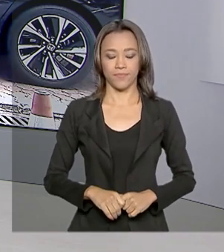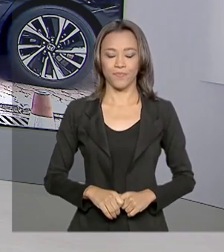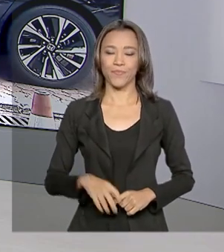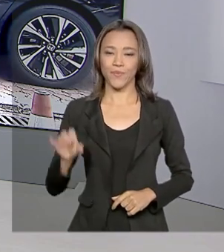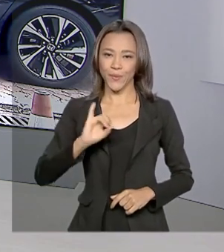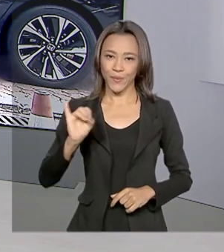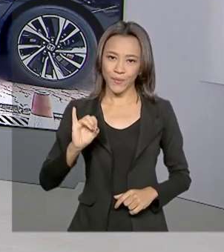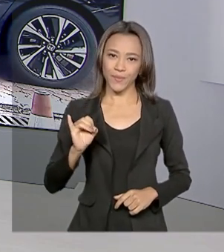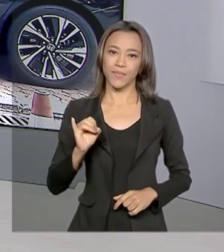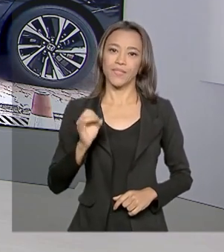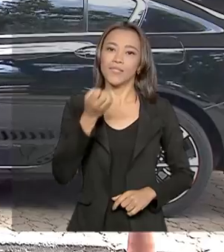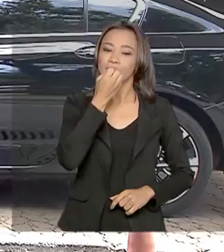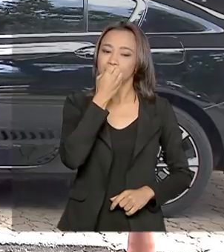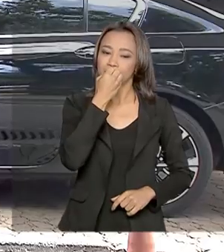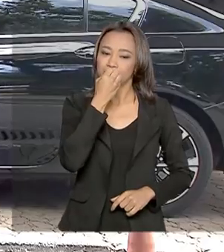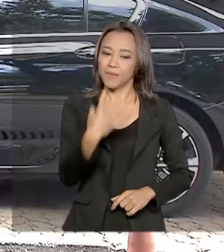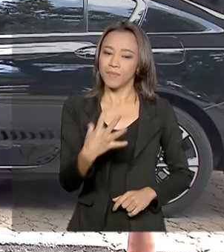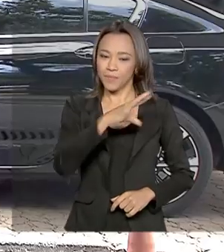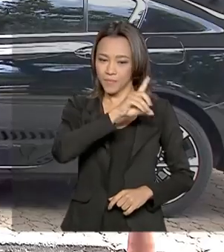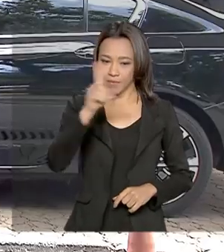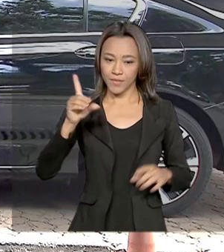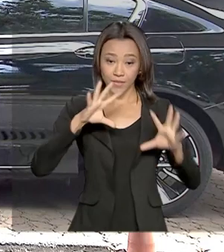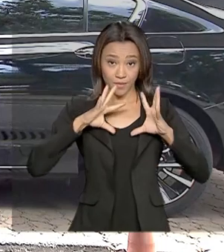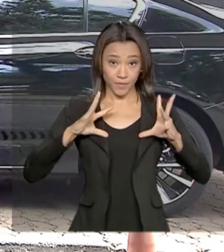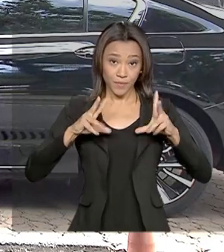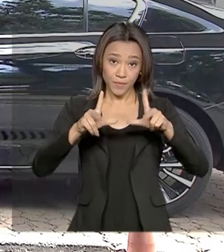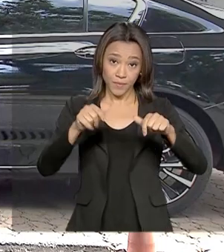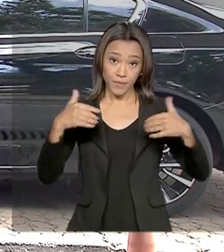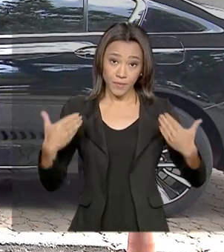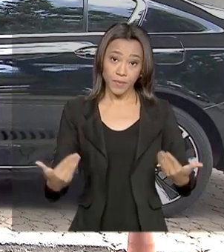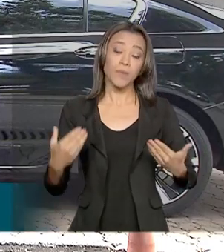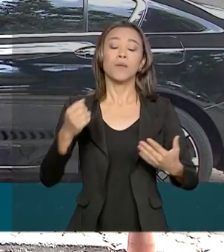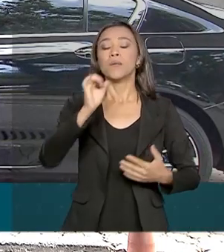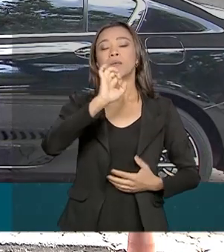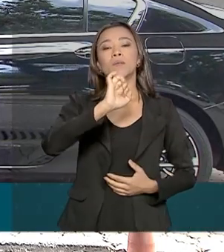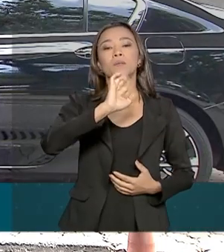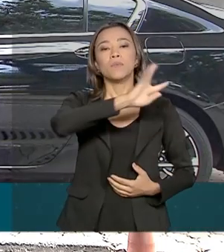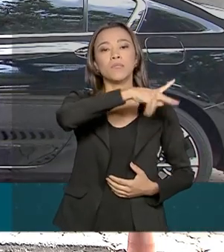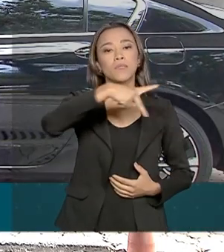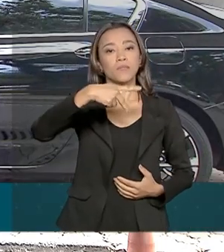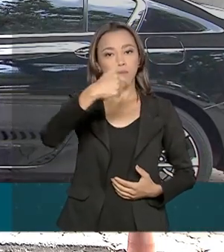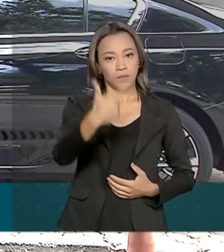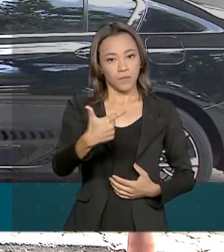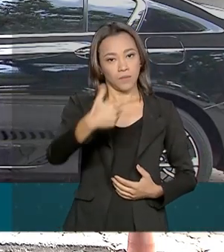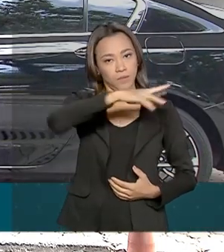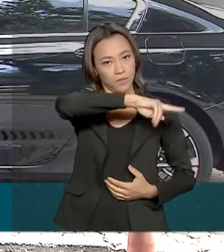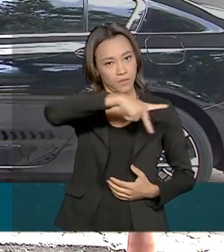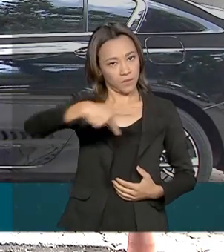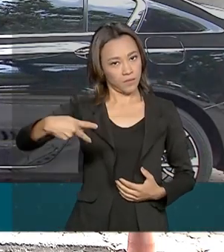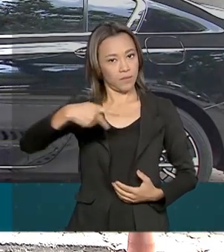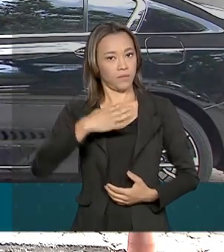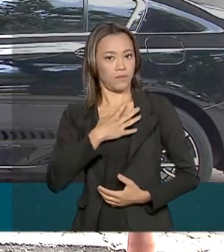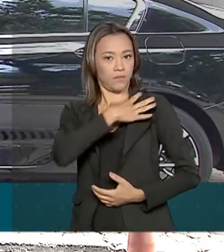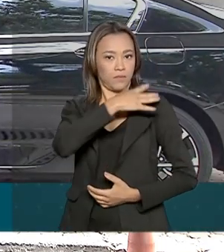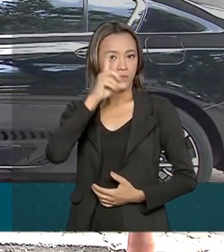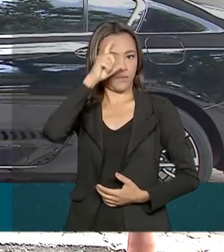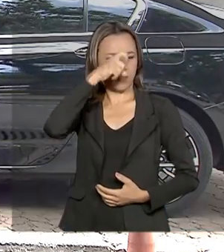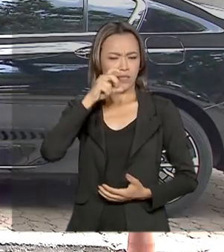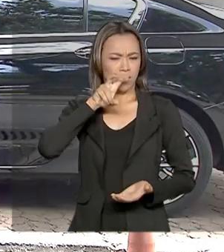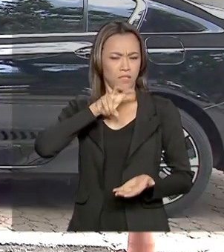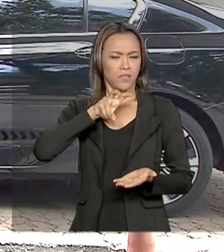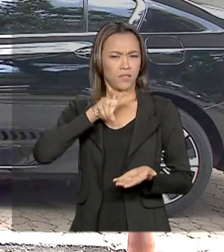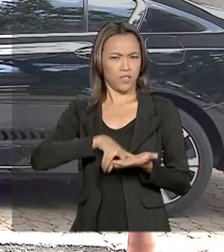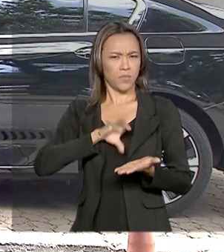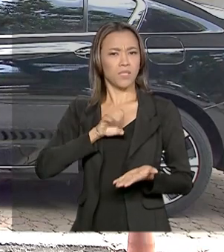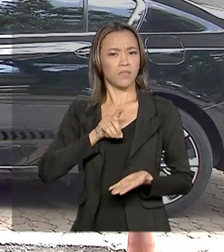Oi, Roberto, bom dia para você, bom dia a todos. Olha, o presidente em exercício, Hamilton Mourão, comentou ao chegar logo cedo aqui ao gabinete dele